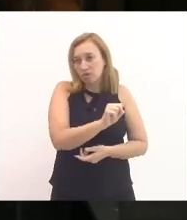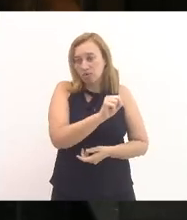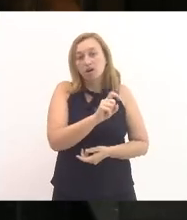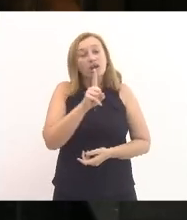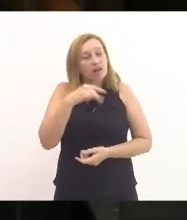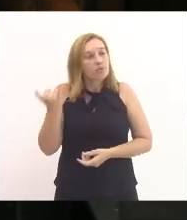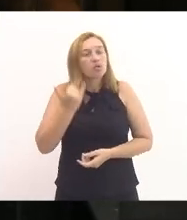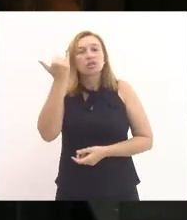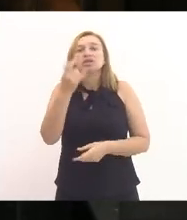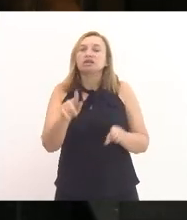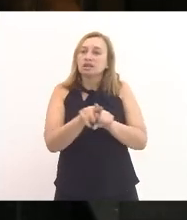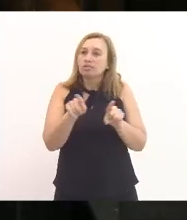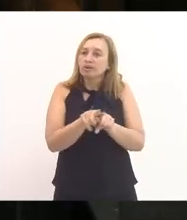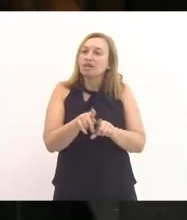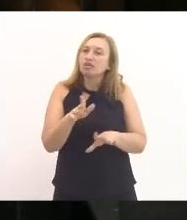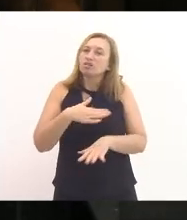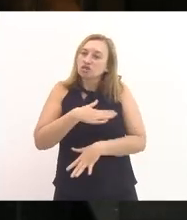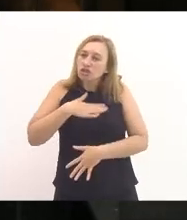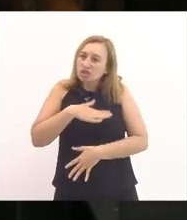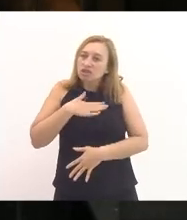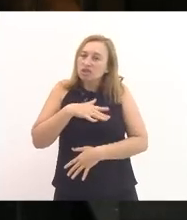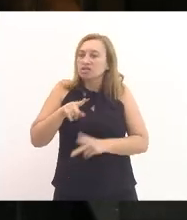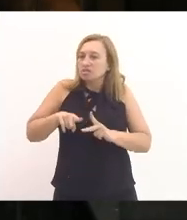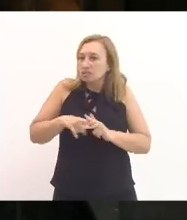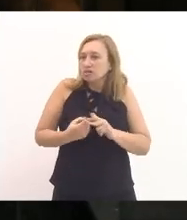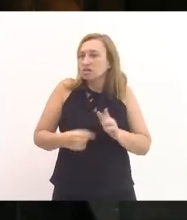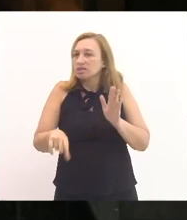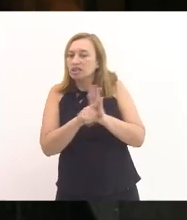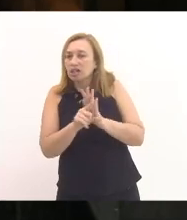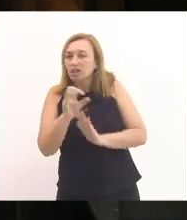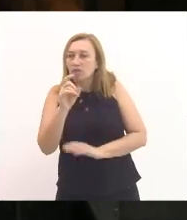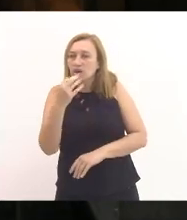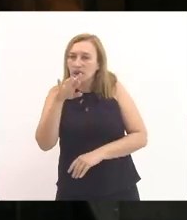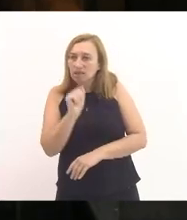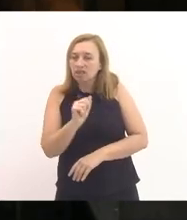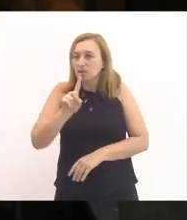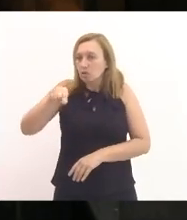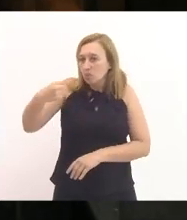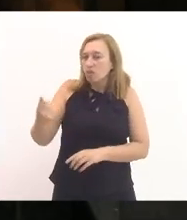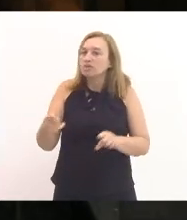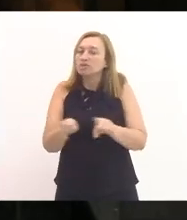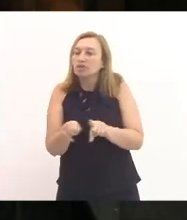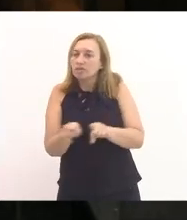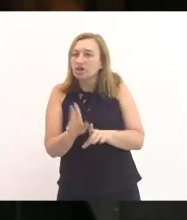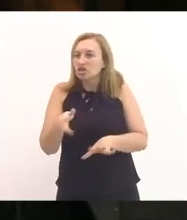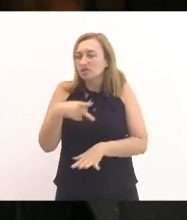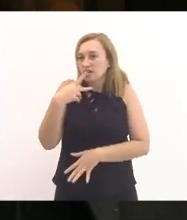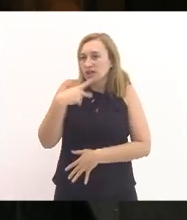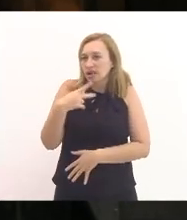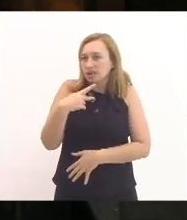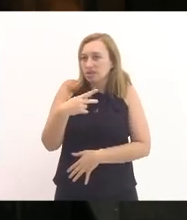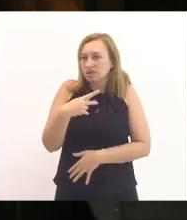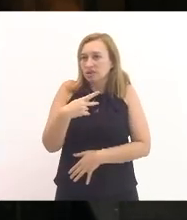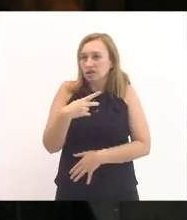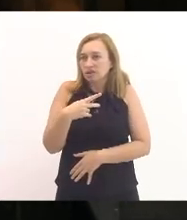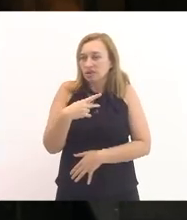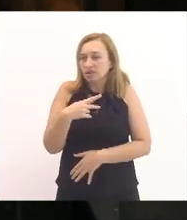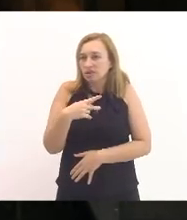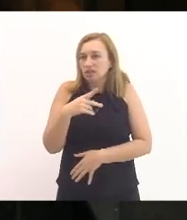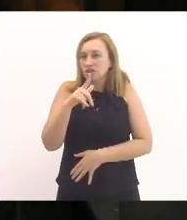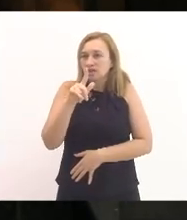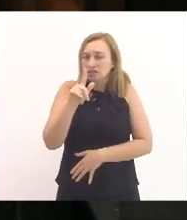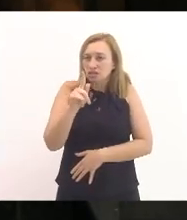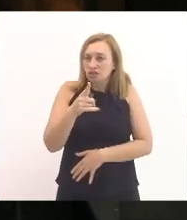importante que a gente também gostaria de alterar nessa lei orgânica o outro. Já foi colocado aqui é questão da